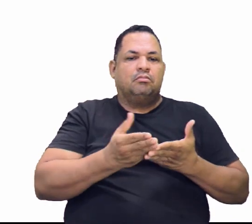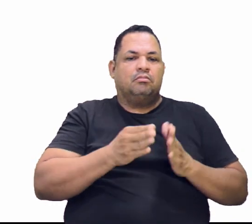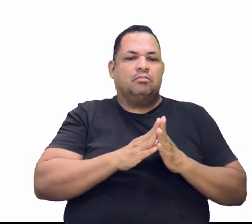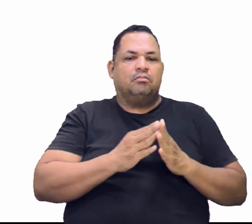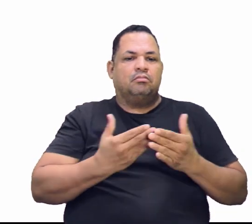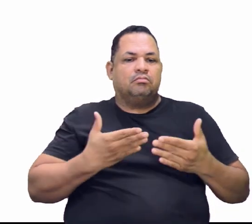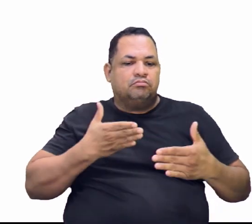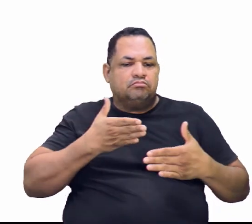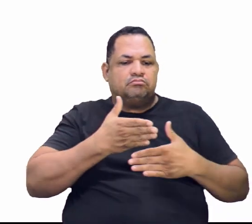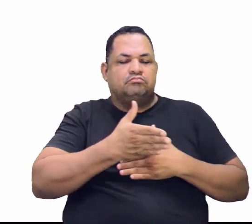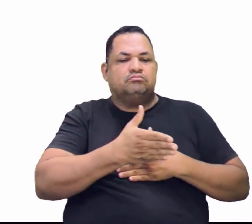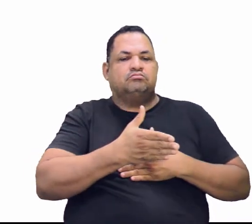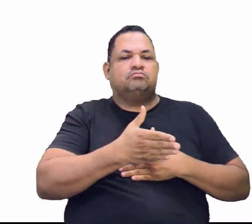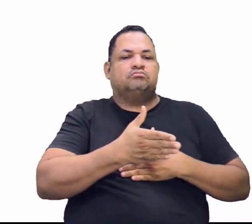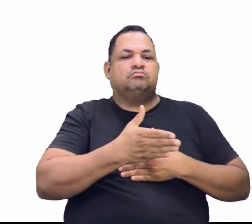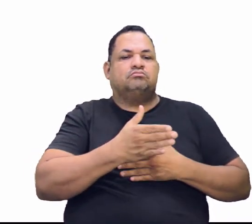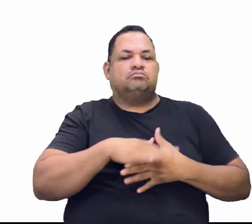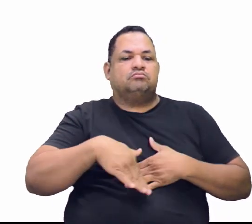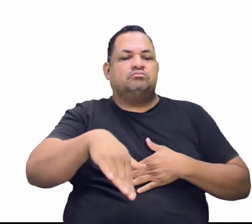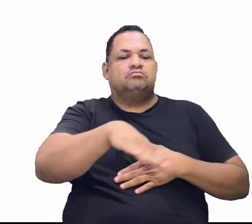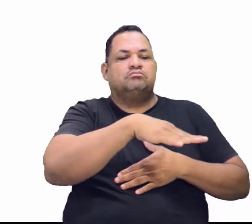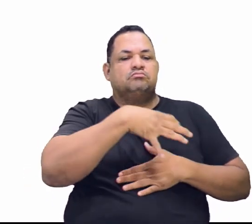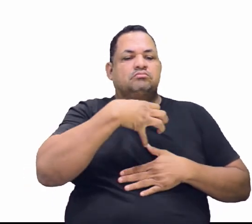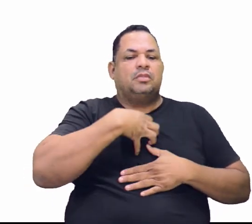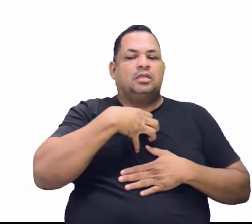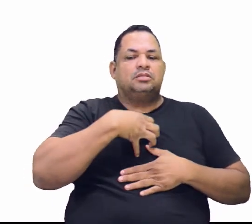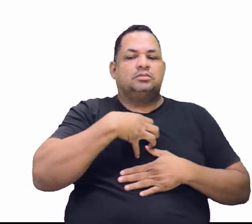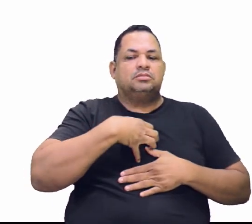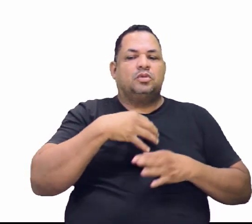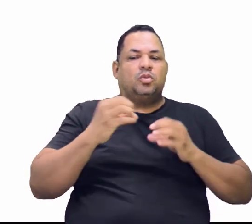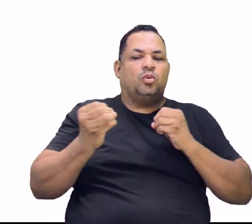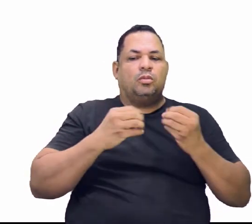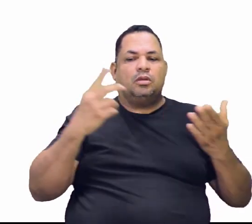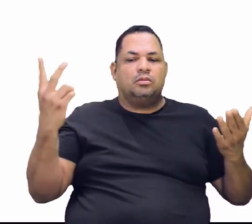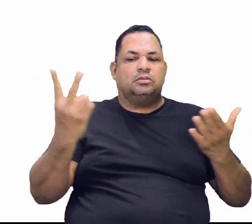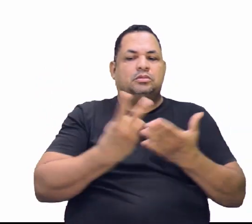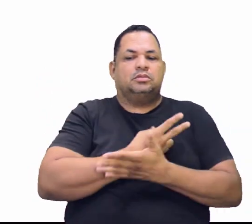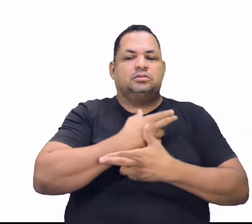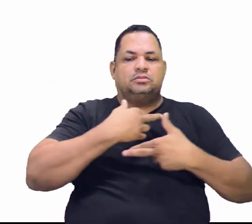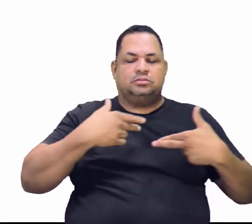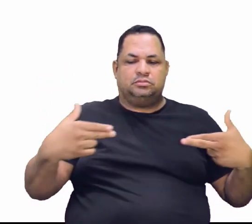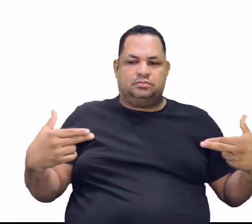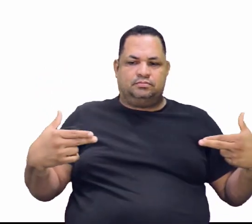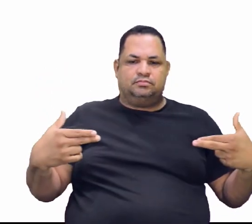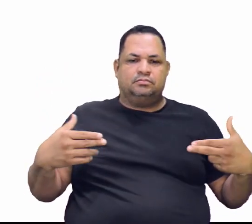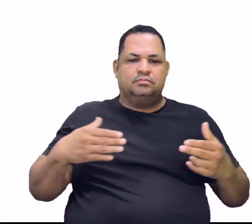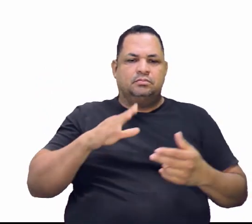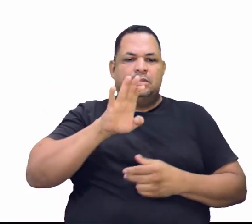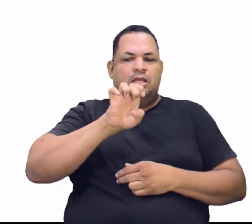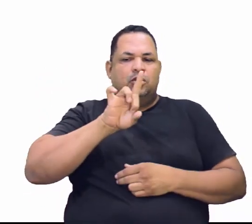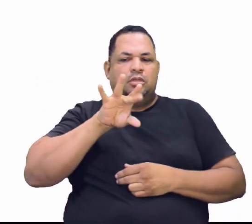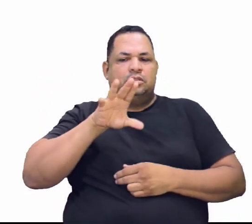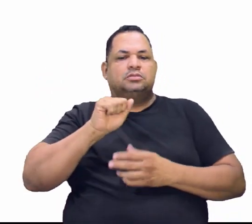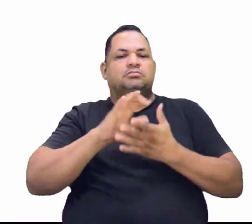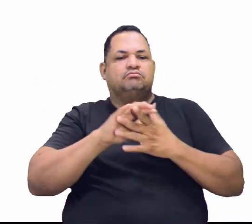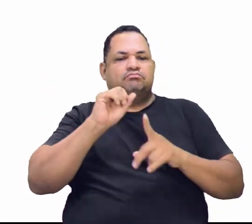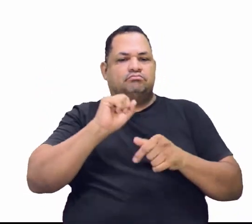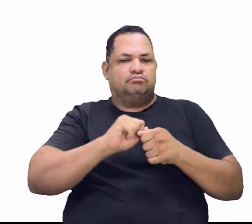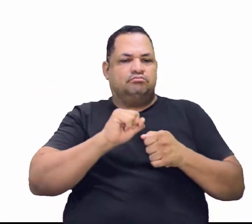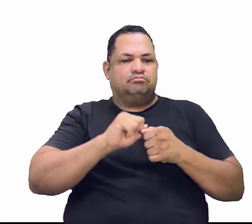você entrar no meio e aí sentir como é que a coisa evolui. Aloysio Ferreira, ele fez